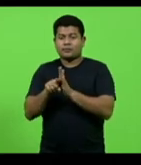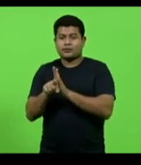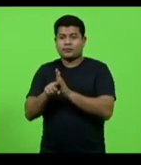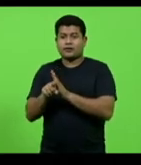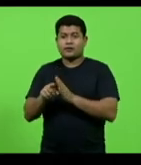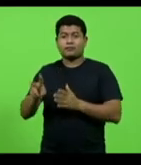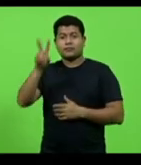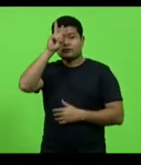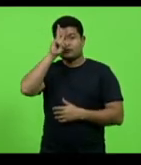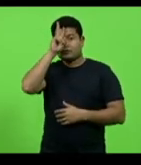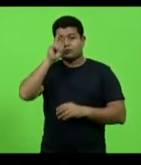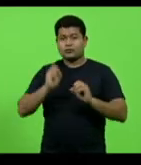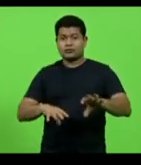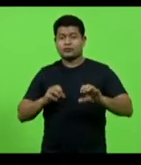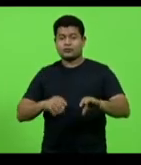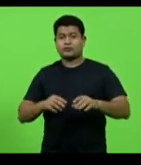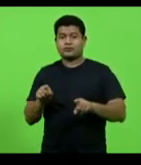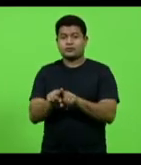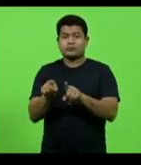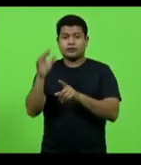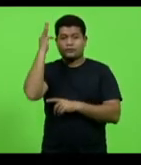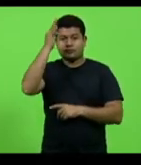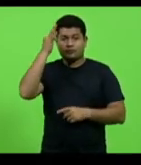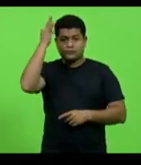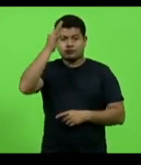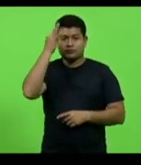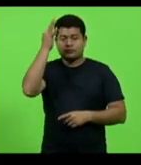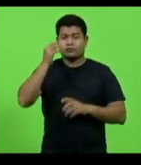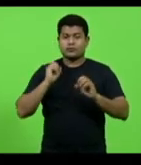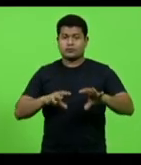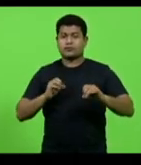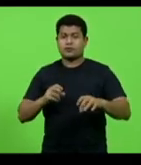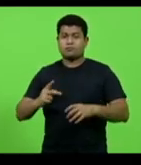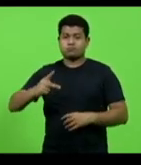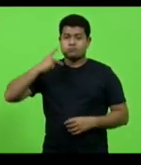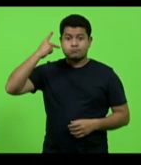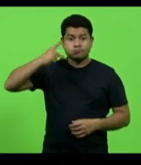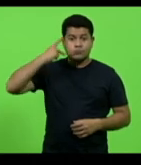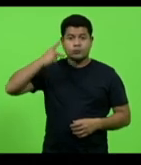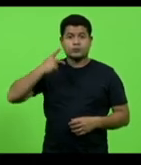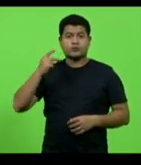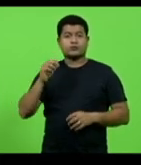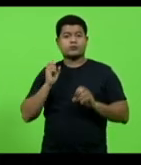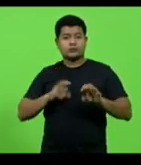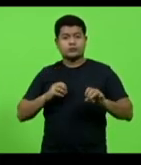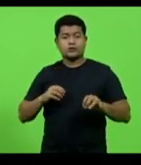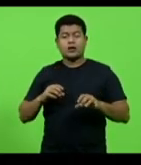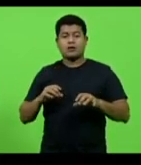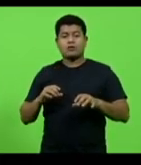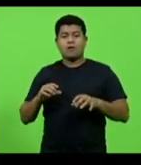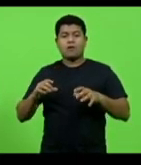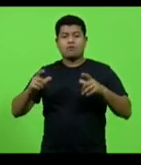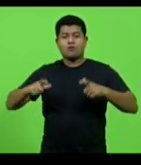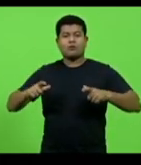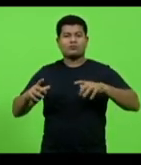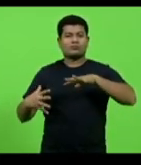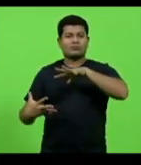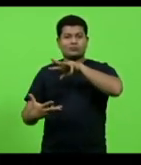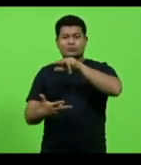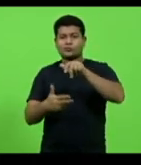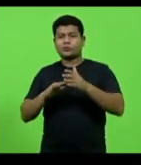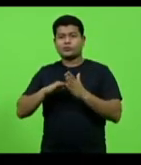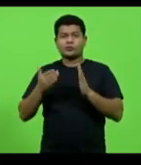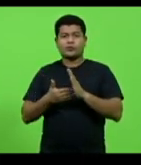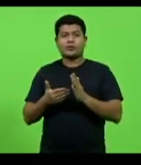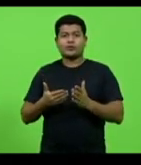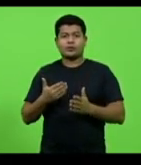e sobre as filosofias de educação, sobre as políticas de educação no mundo. Desde 2011, eu